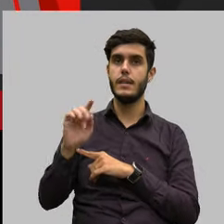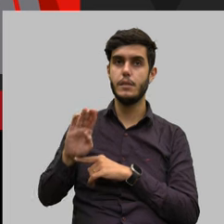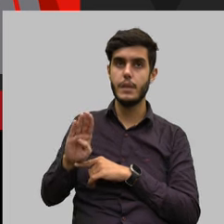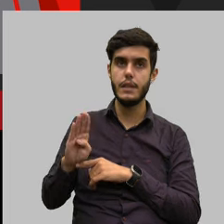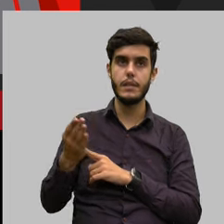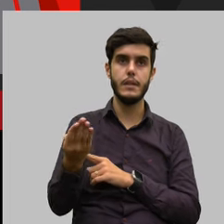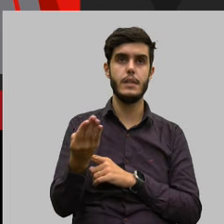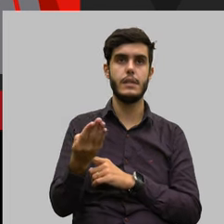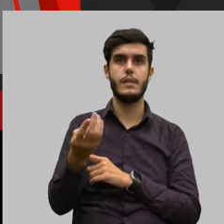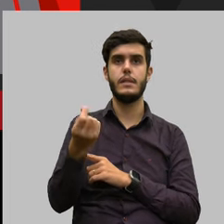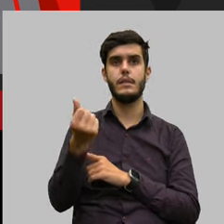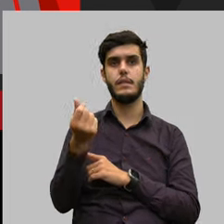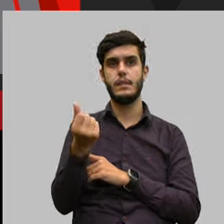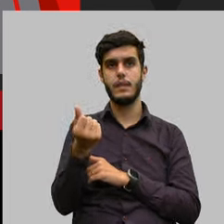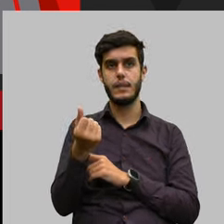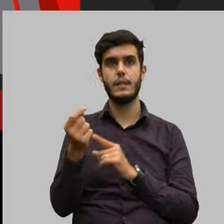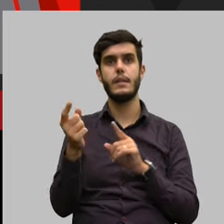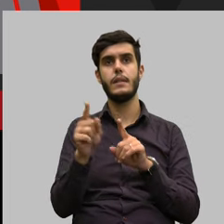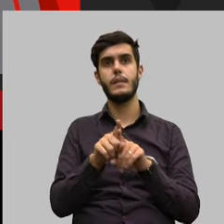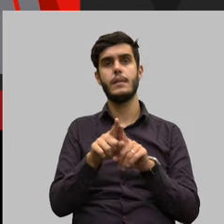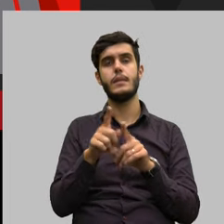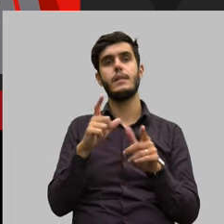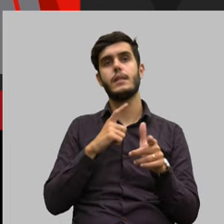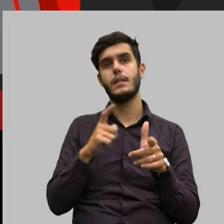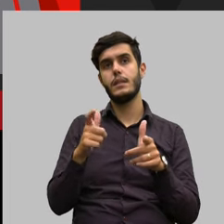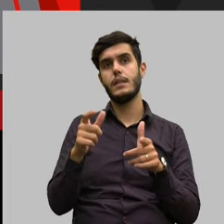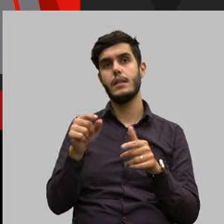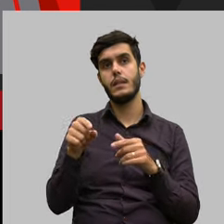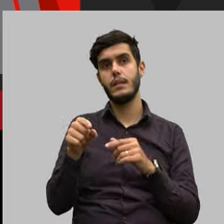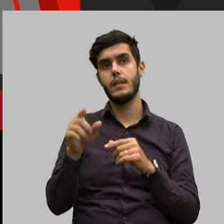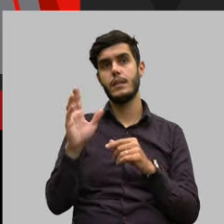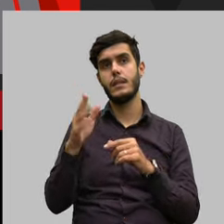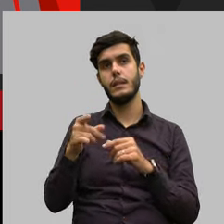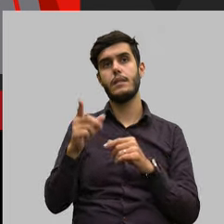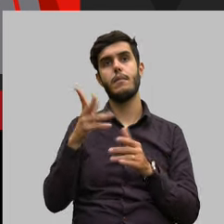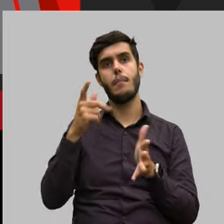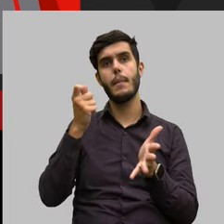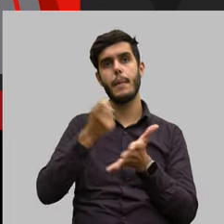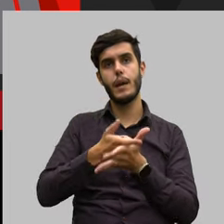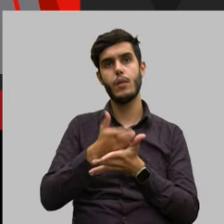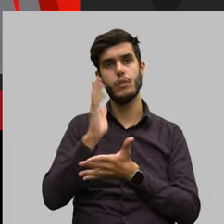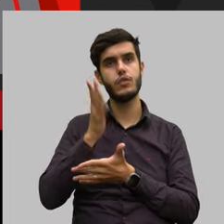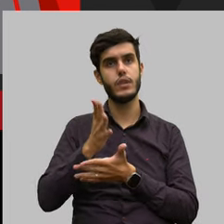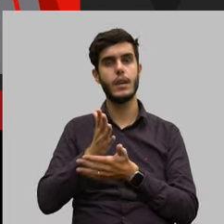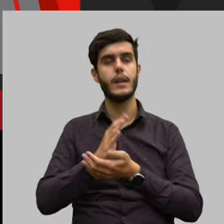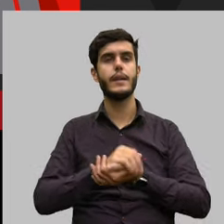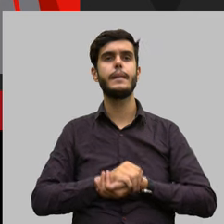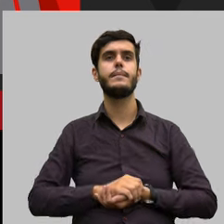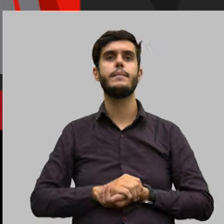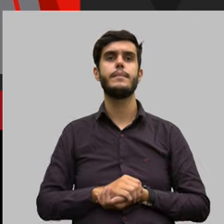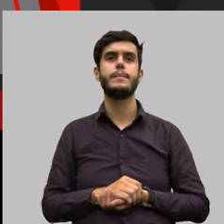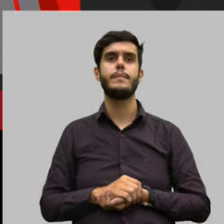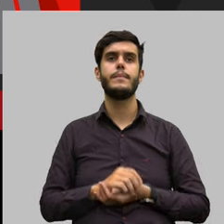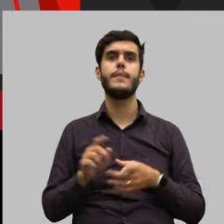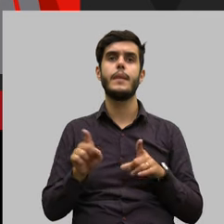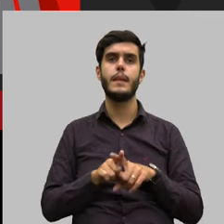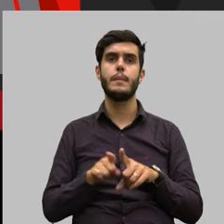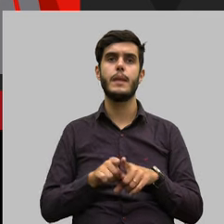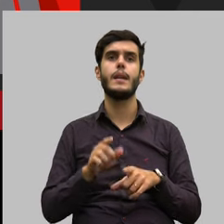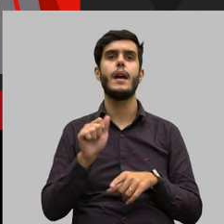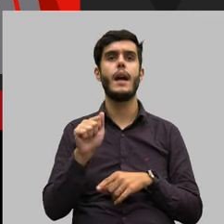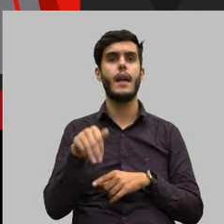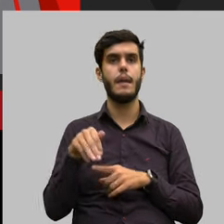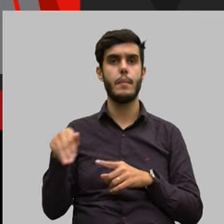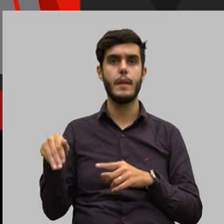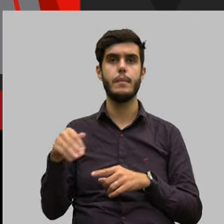eh está completamente liquidado e pago o outro acordo muito significativo pro estado foi o da amm